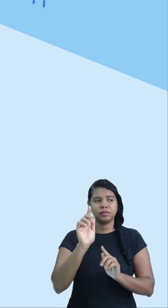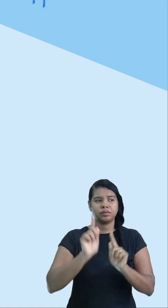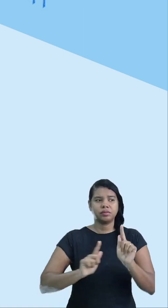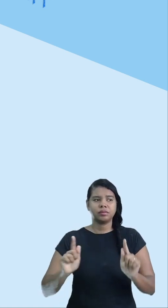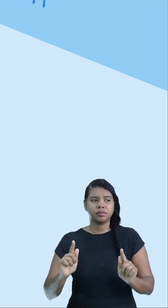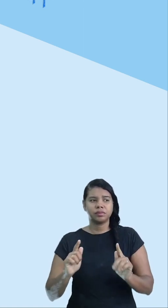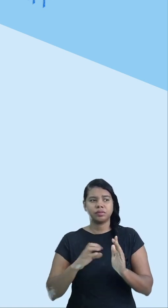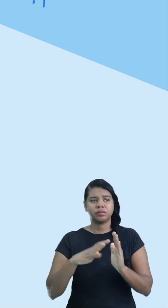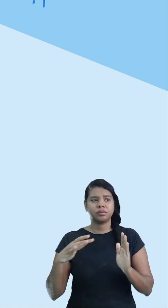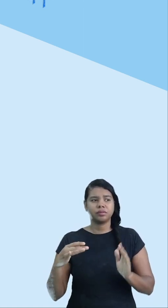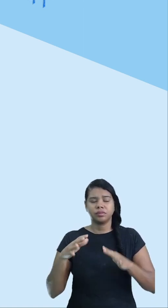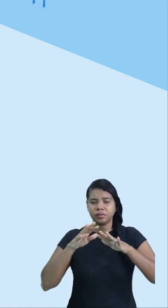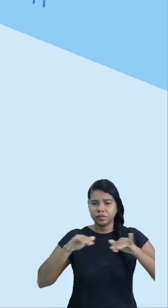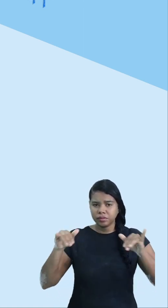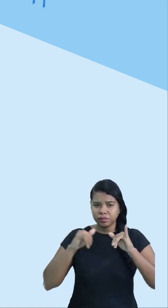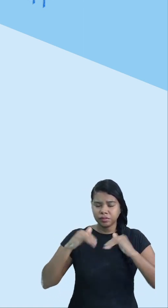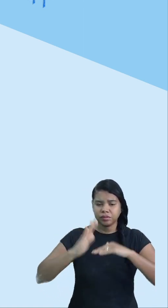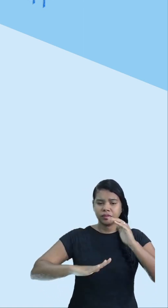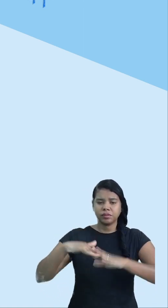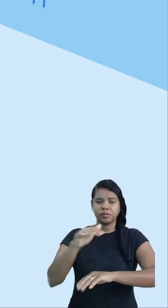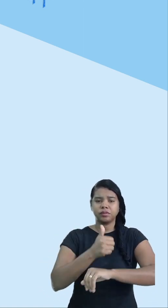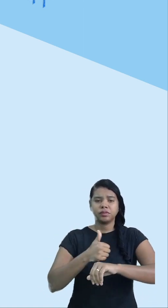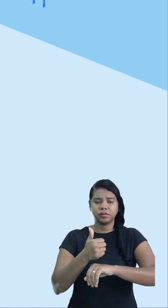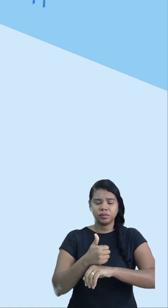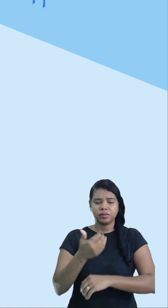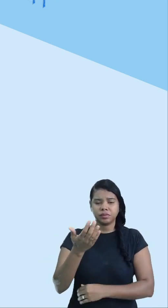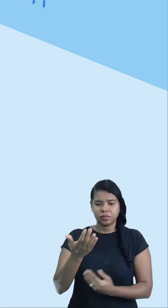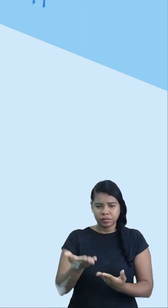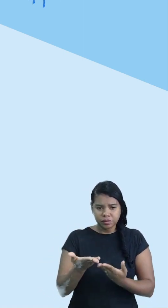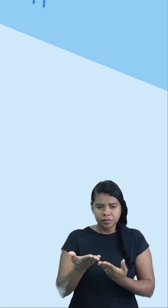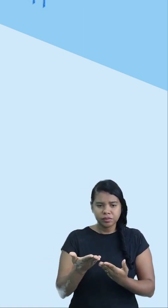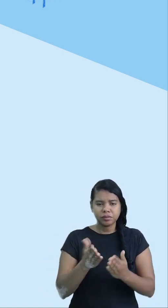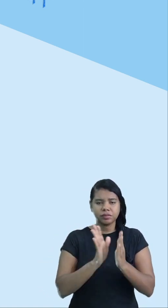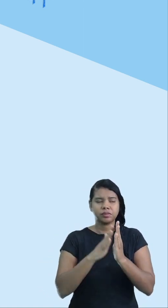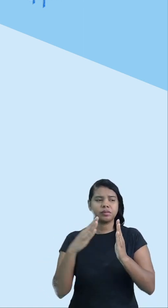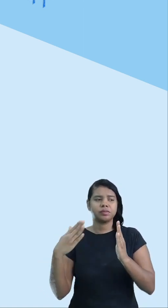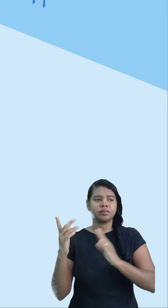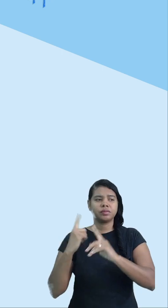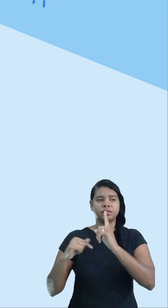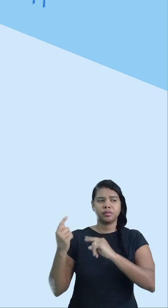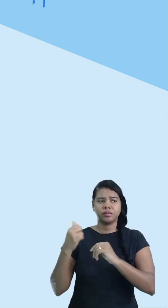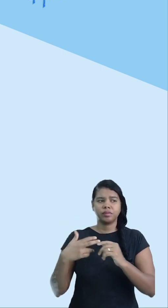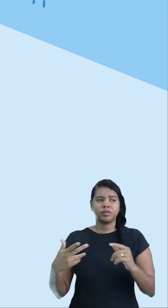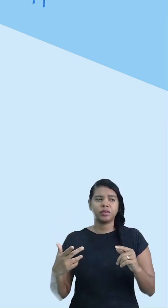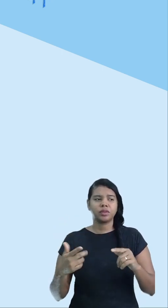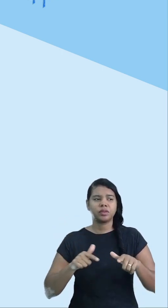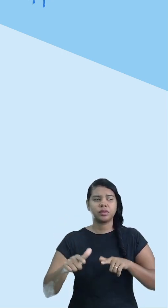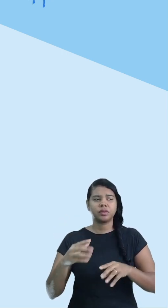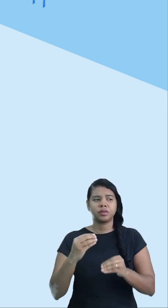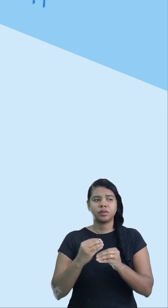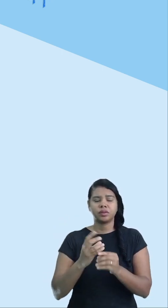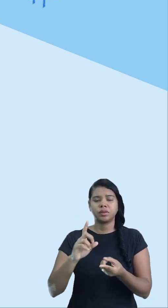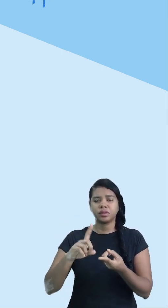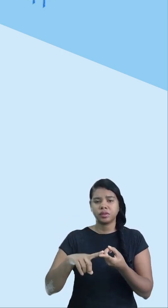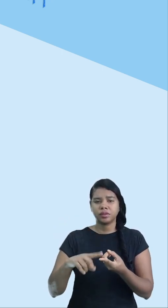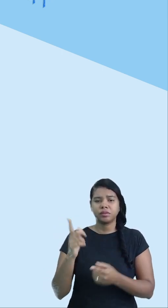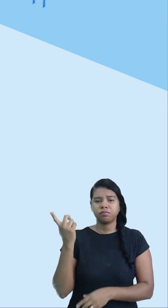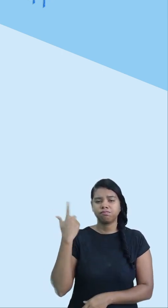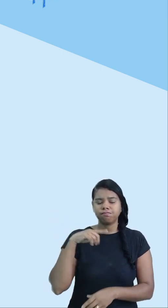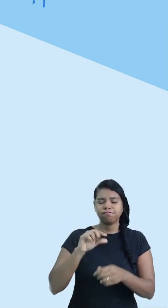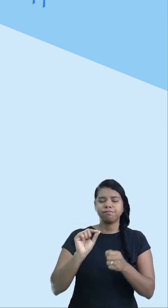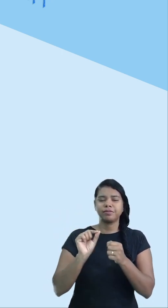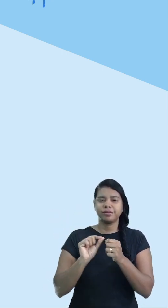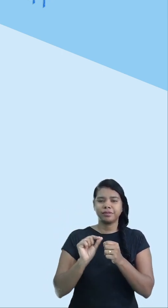enquanto profissional da informação, seja da biblioteconomia ou de outra área, você consegue fazer uma